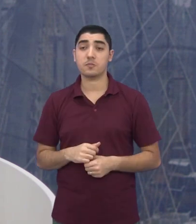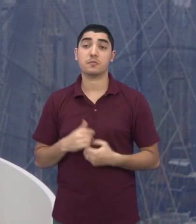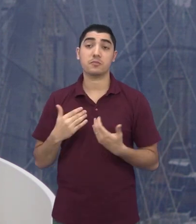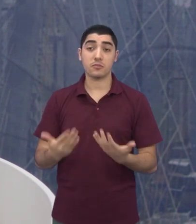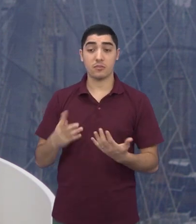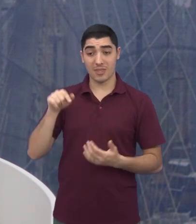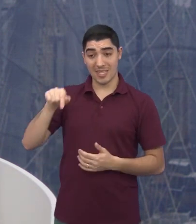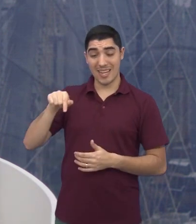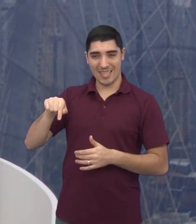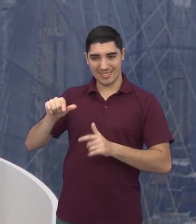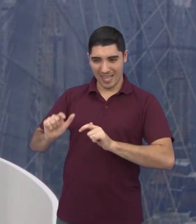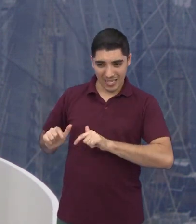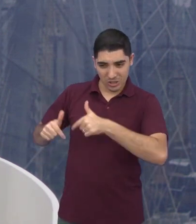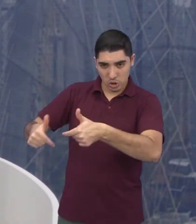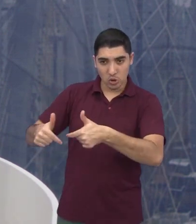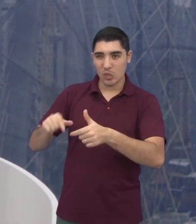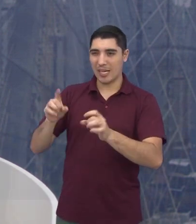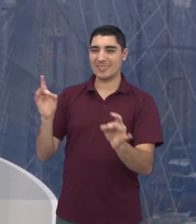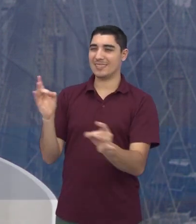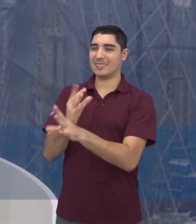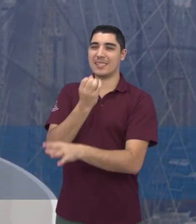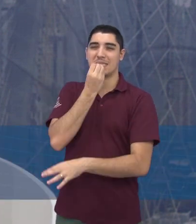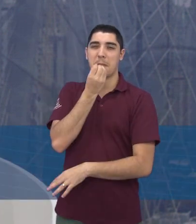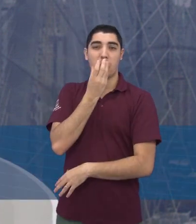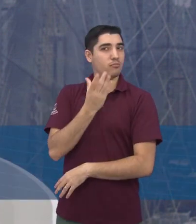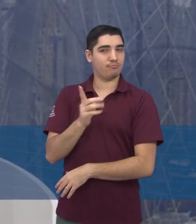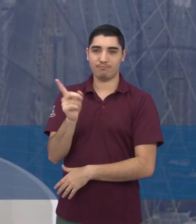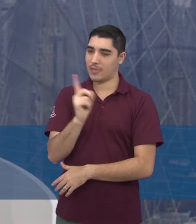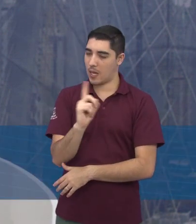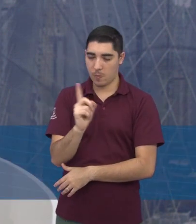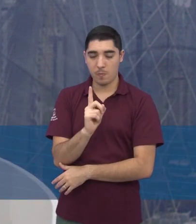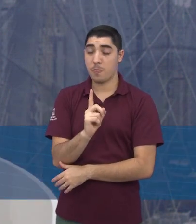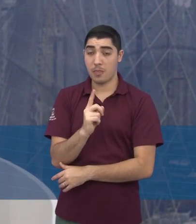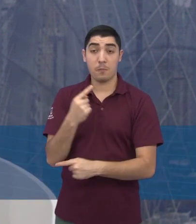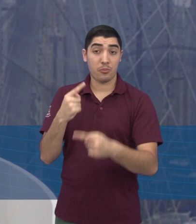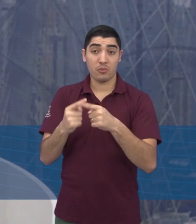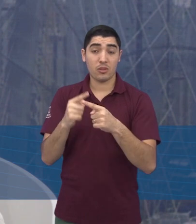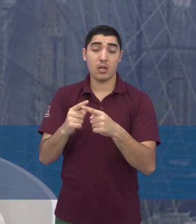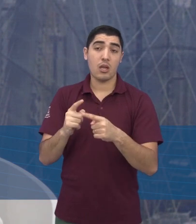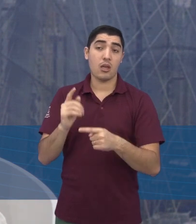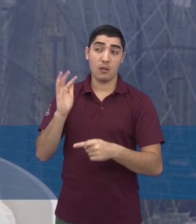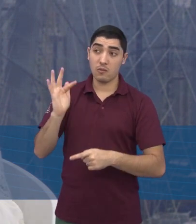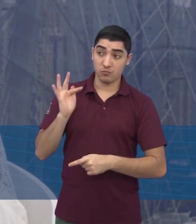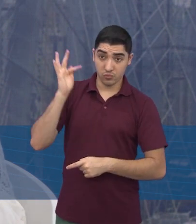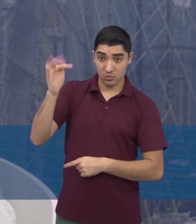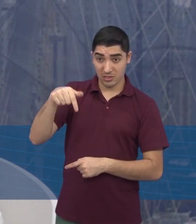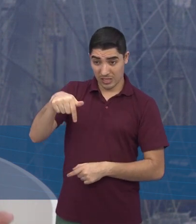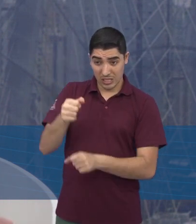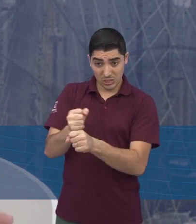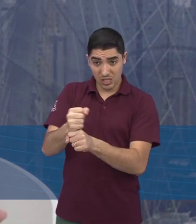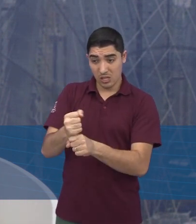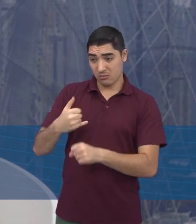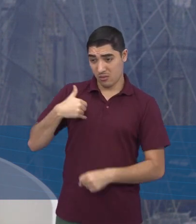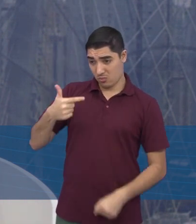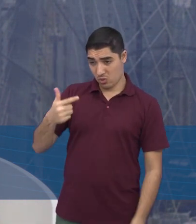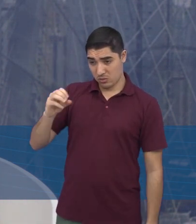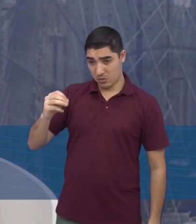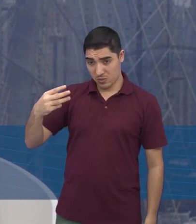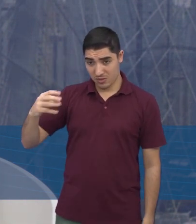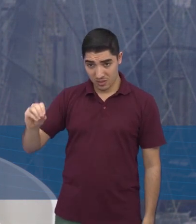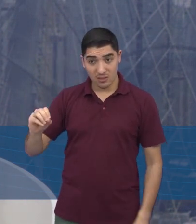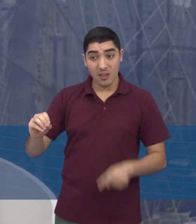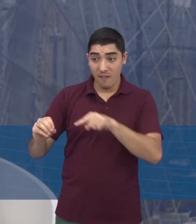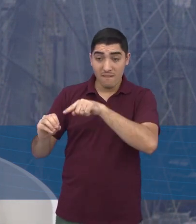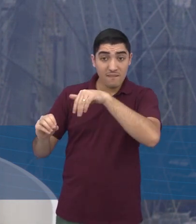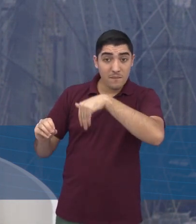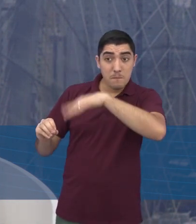essas iniciativas elas não são suficientes, né, porque daqui 7 anos, em 2030, nós teremos mais pessoas idosas